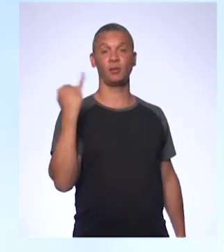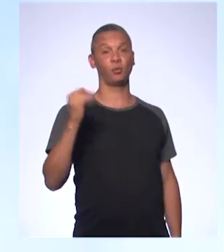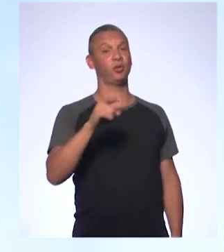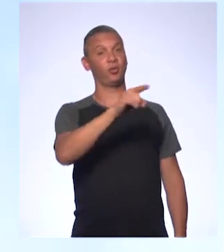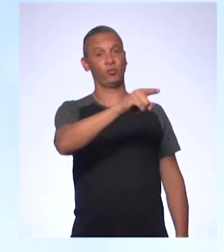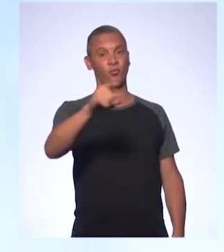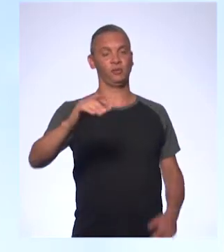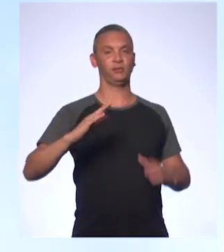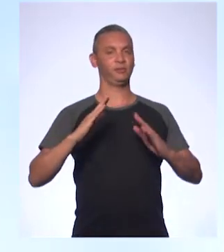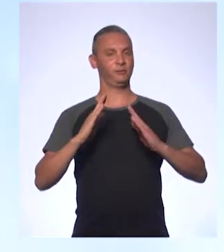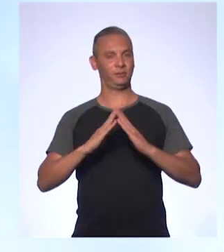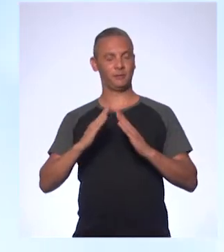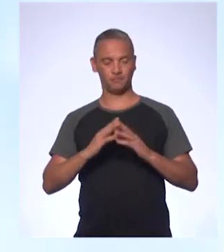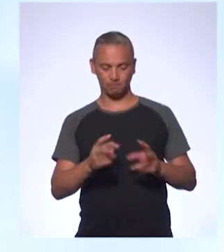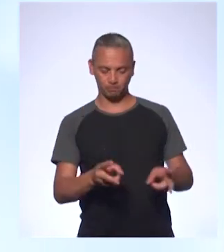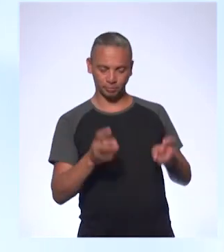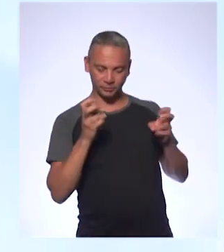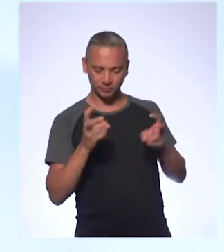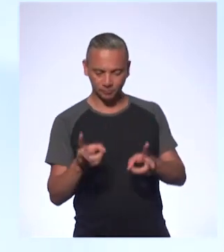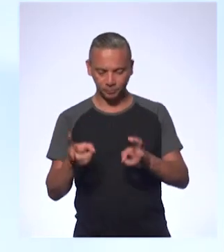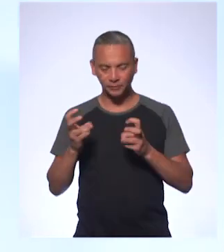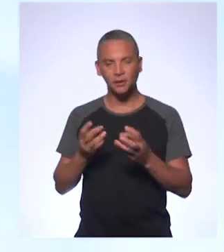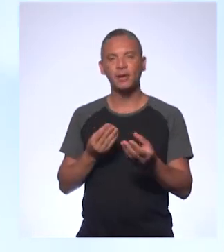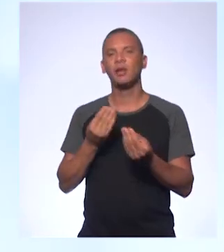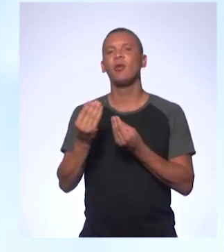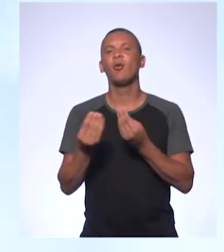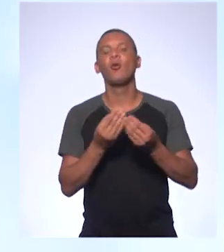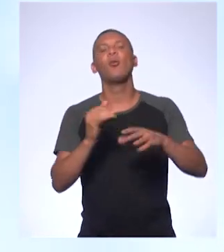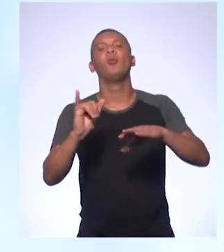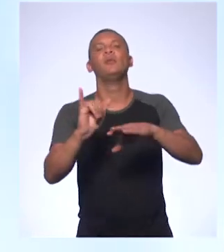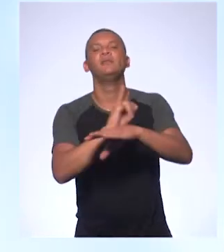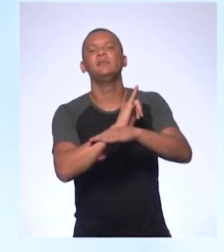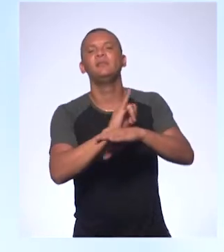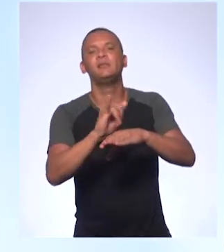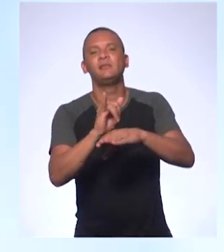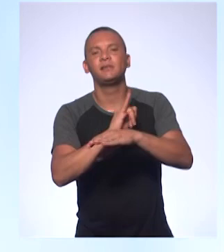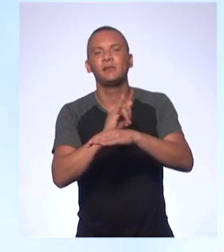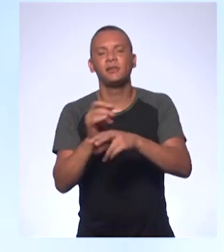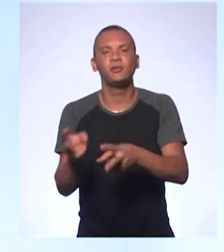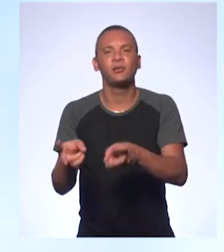vocês perceberem um caminho, encontrarem um caminho